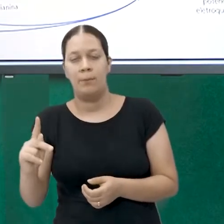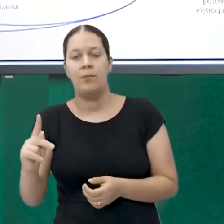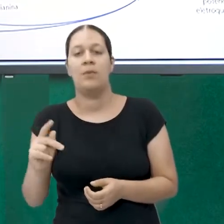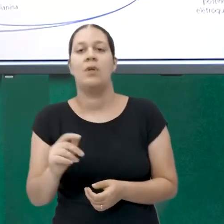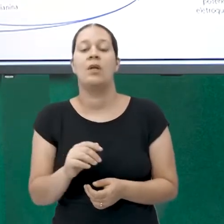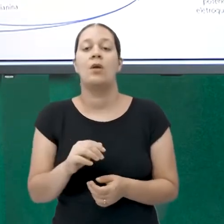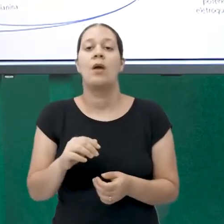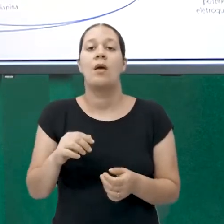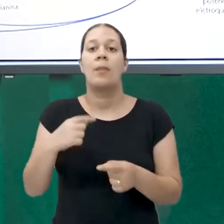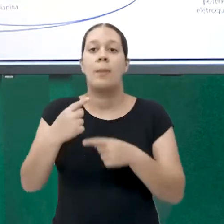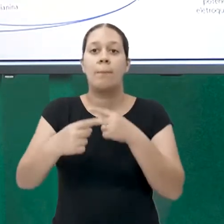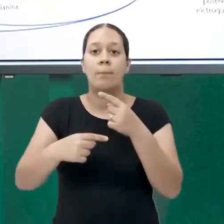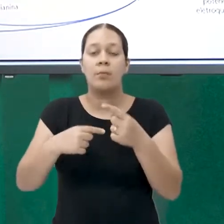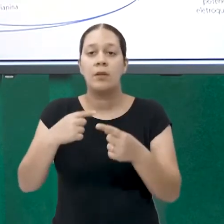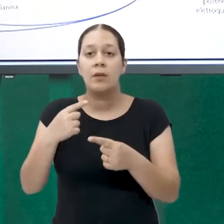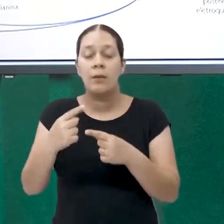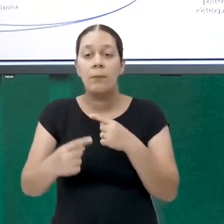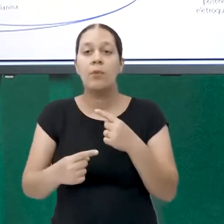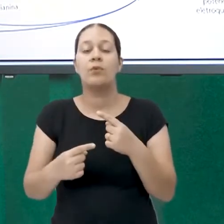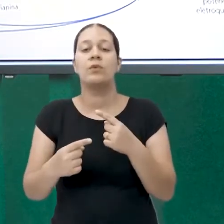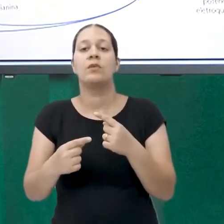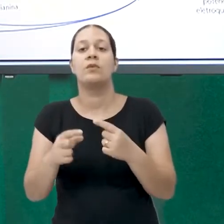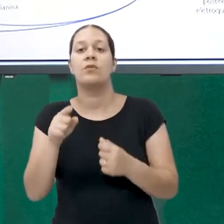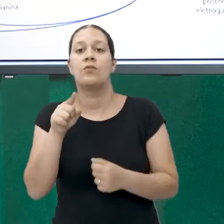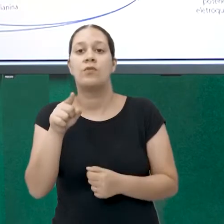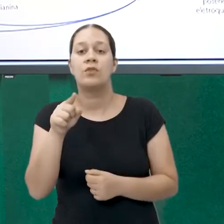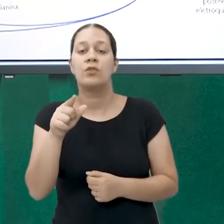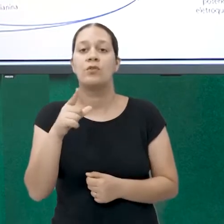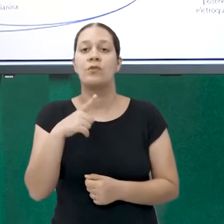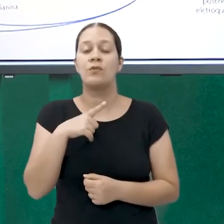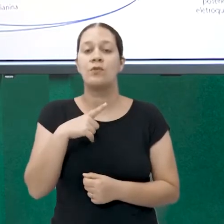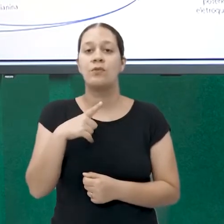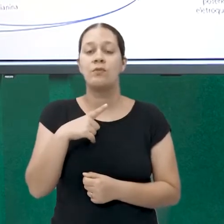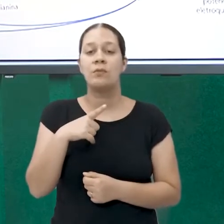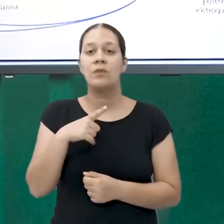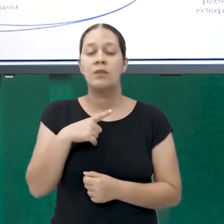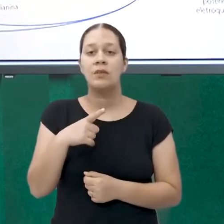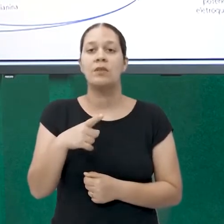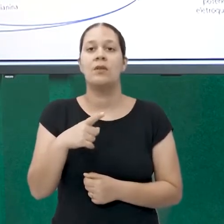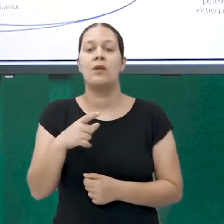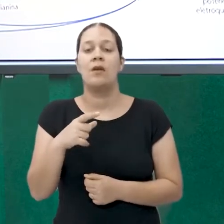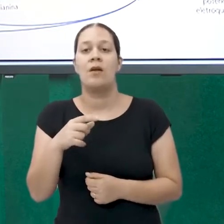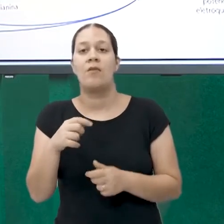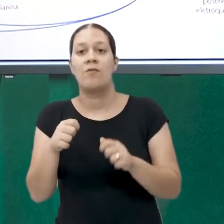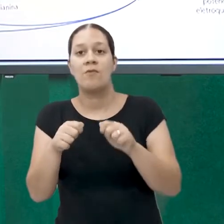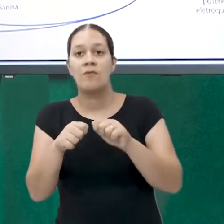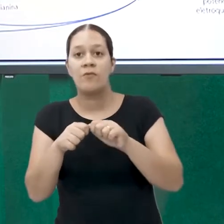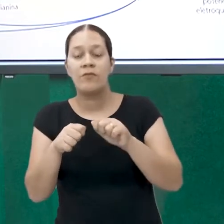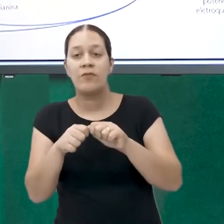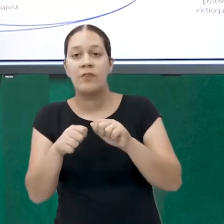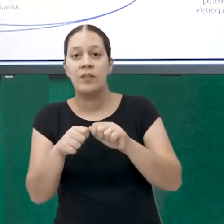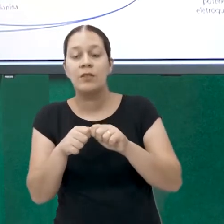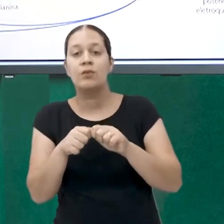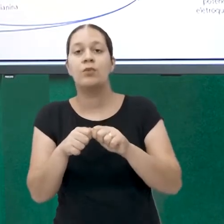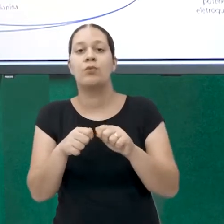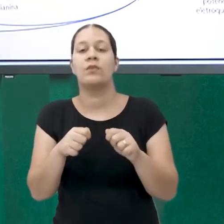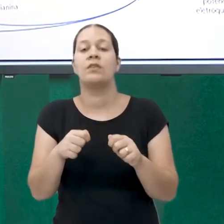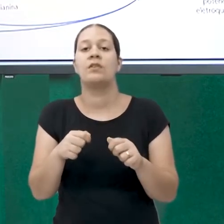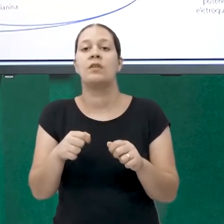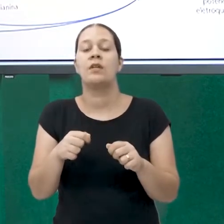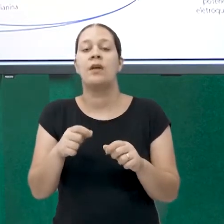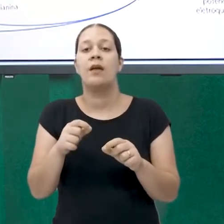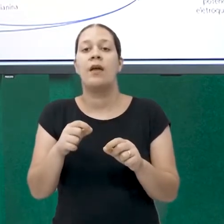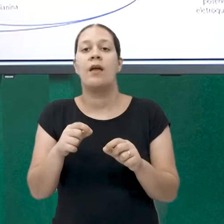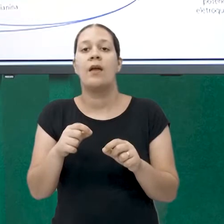ATP sintase. E aí, quando passa na ATP sintase, você tem a ativação da ATP sintase. Essa